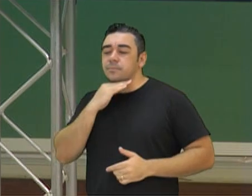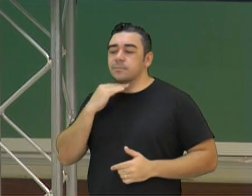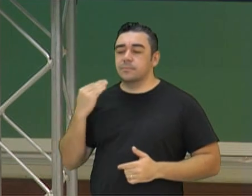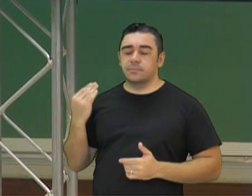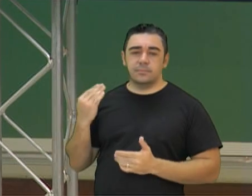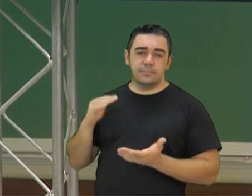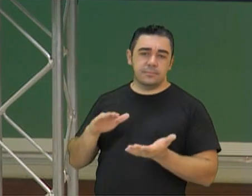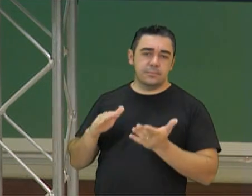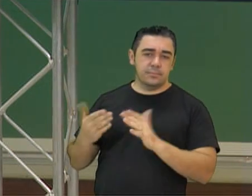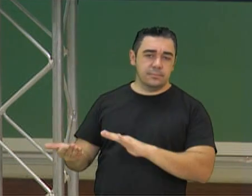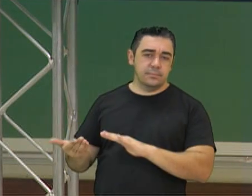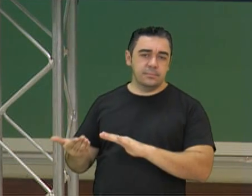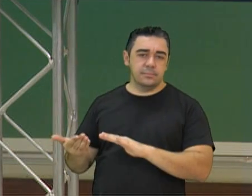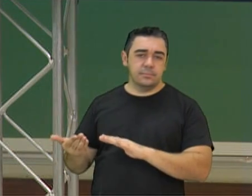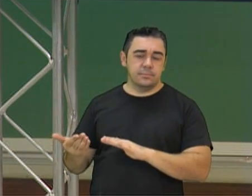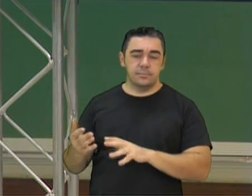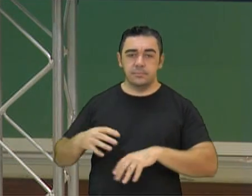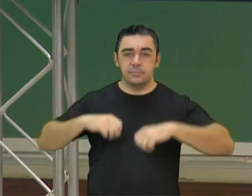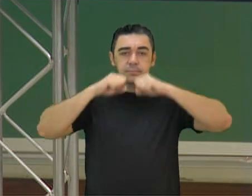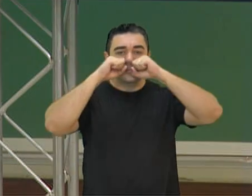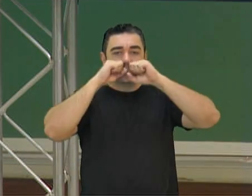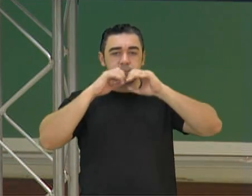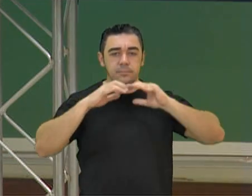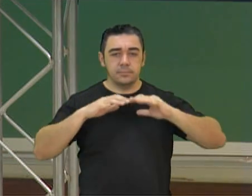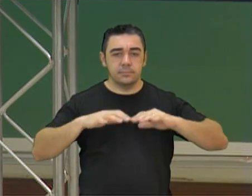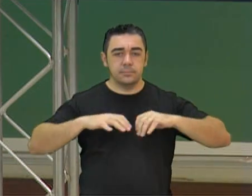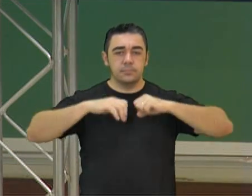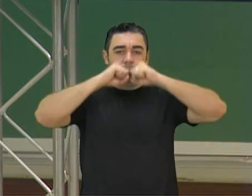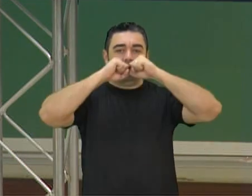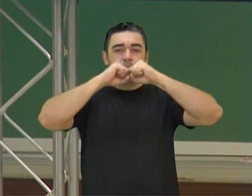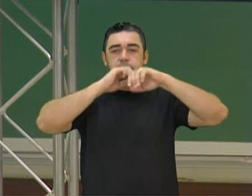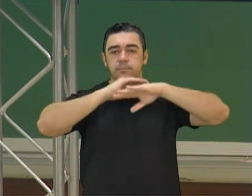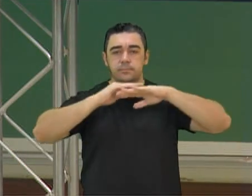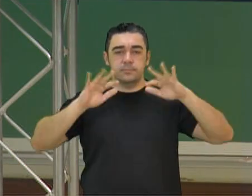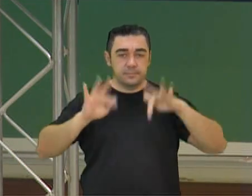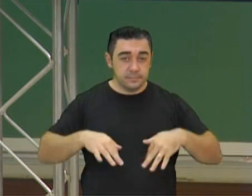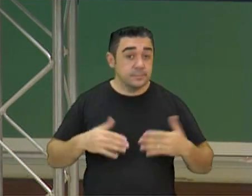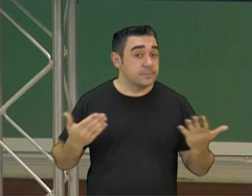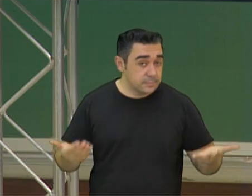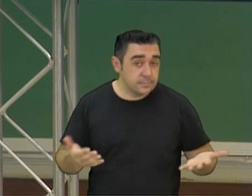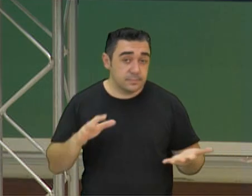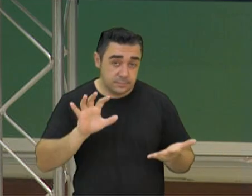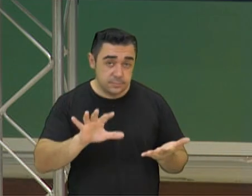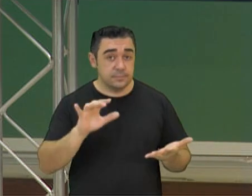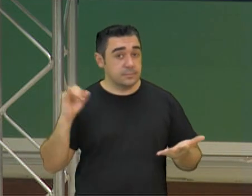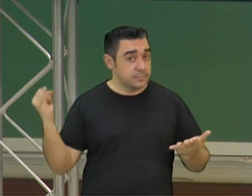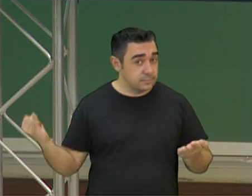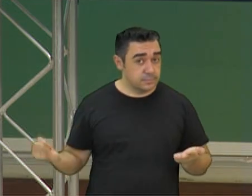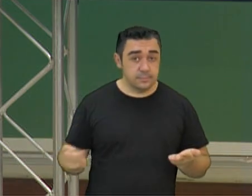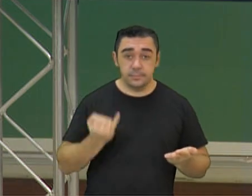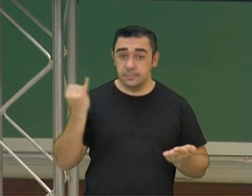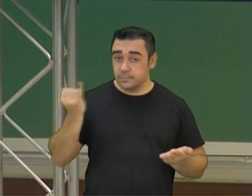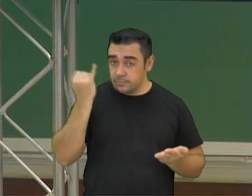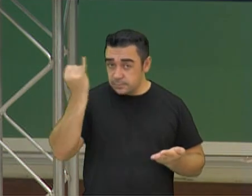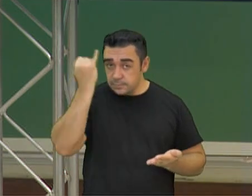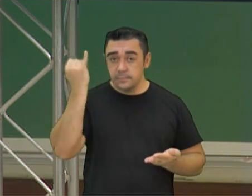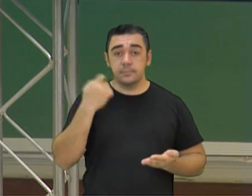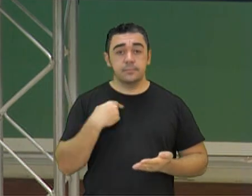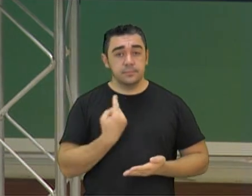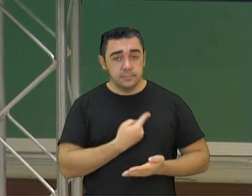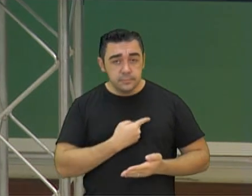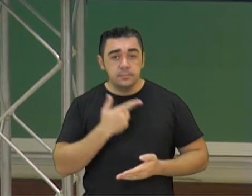quando chega a morte, né? A questão da morte. E é mesmo, né, gente? Então, tamanha é a importância que ele dava para que a